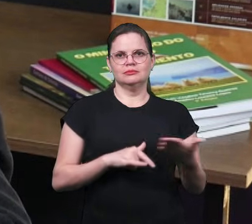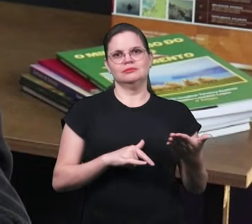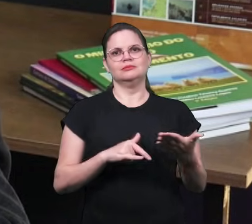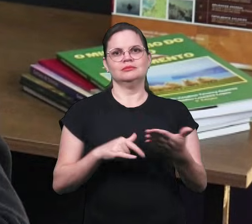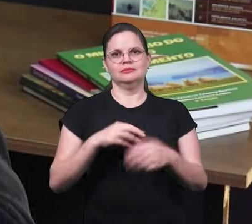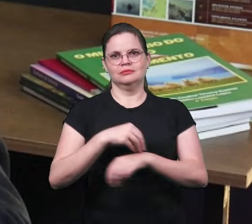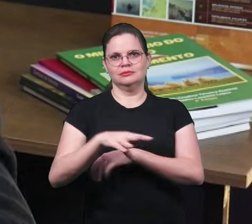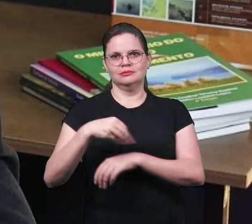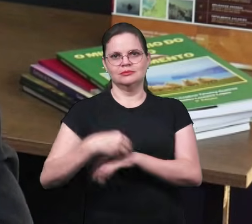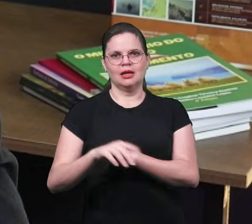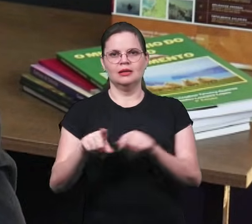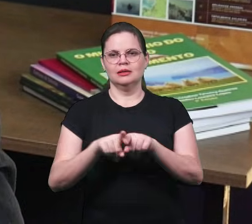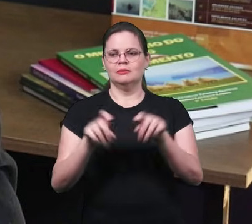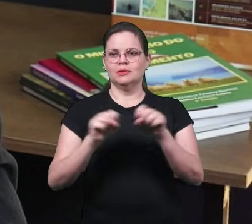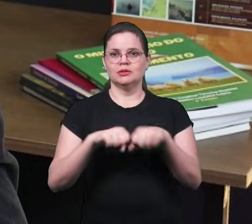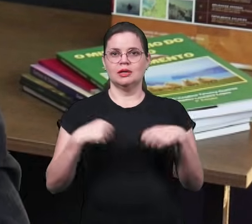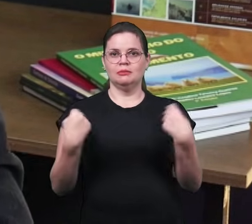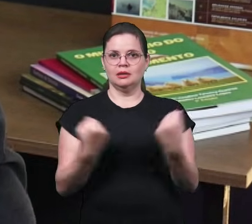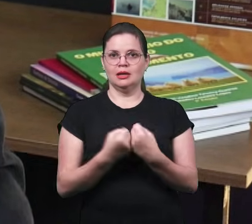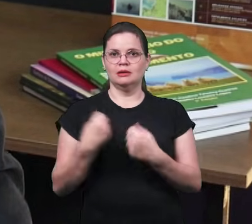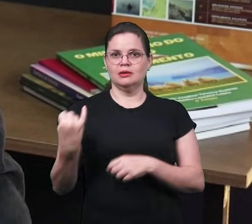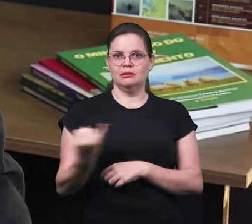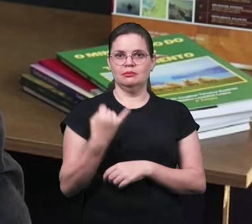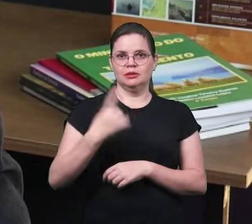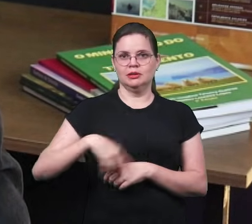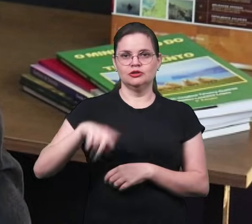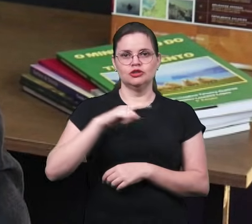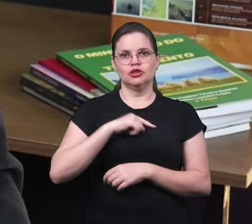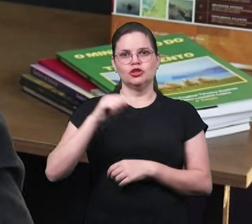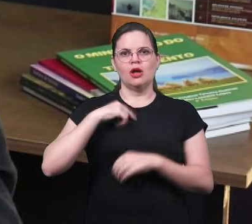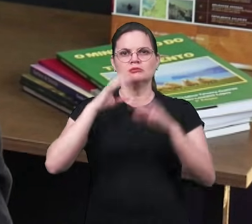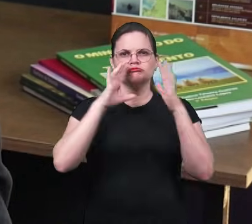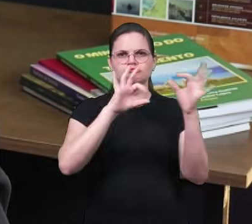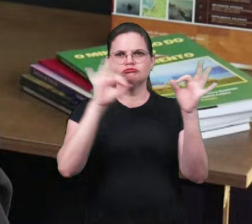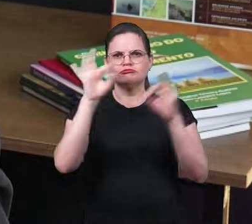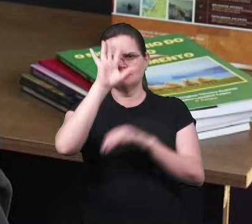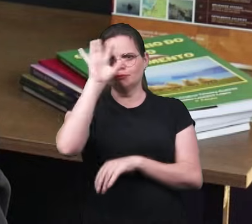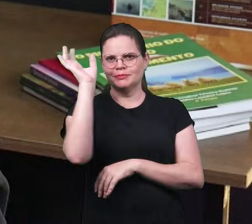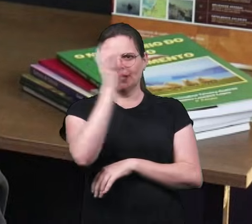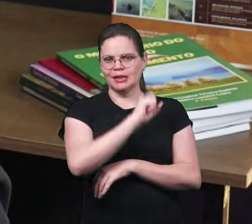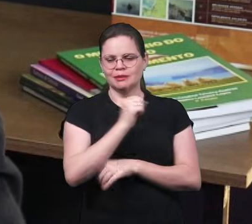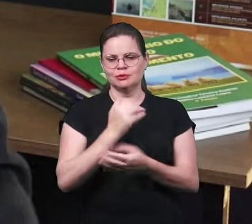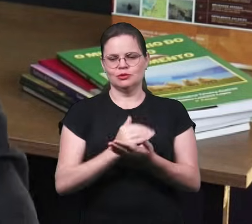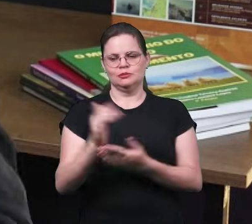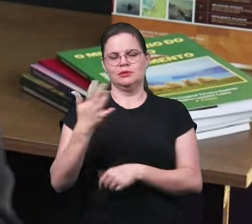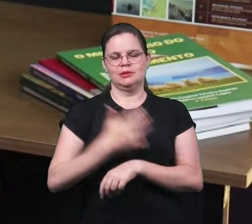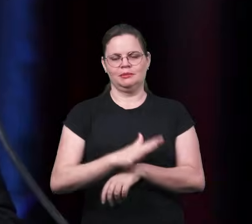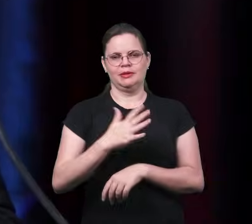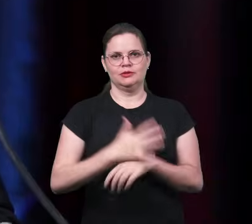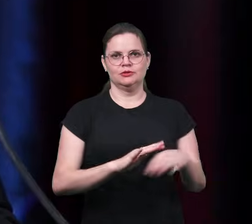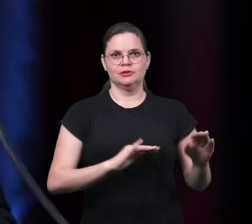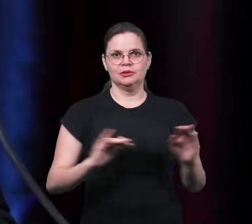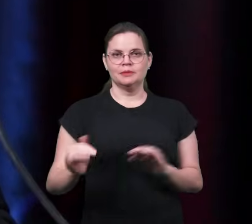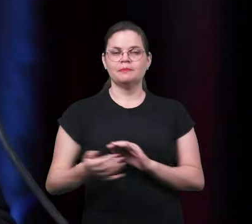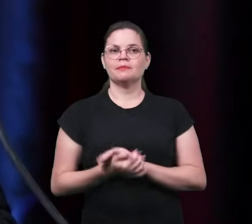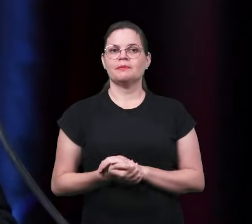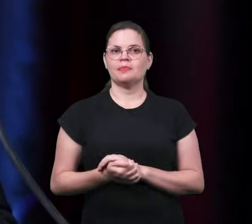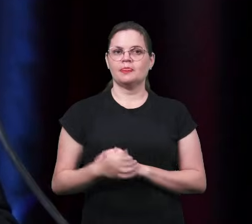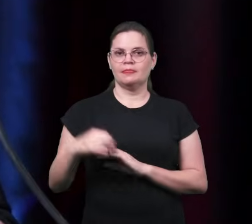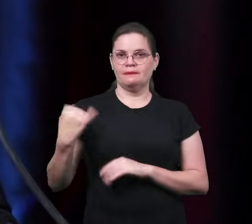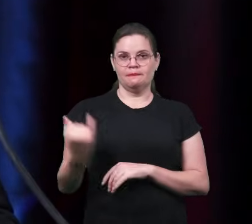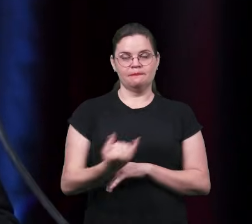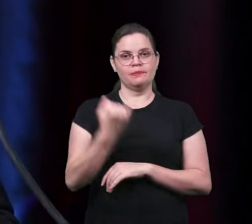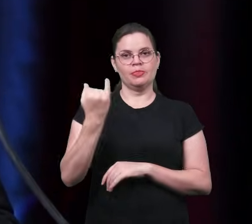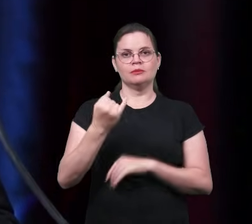a importância de nós recebermos, absorvermos isso e colocarmos em prática, né? A importância é isso, dar